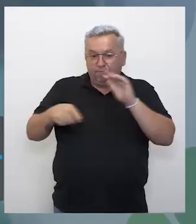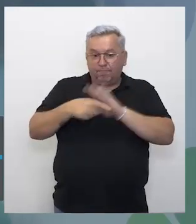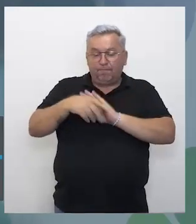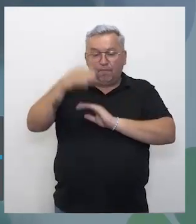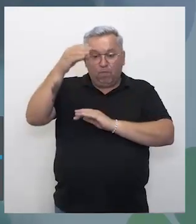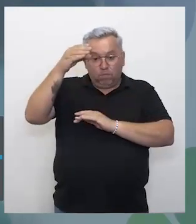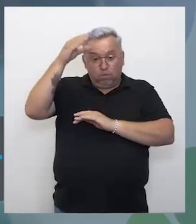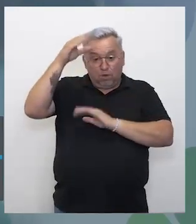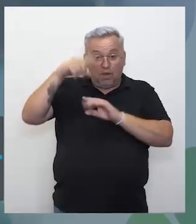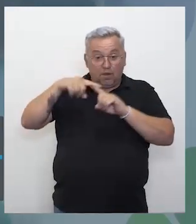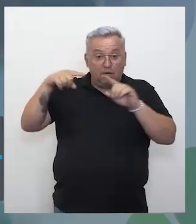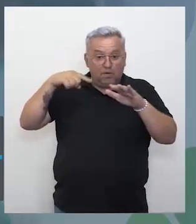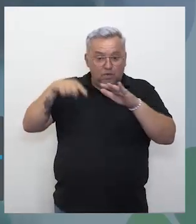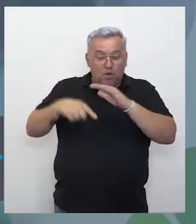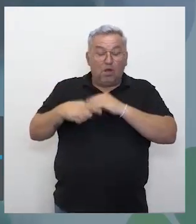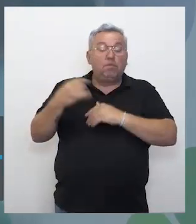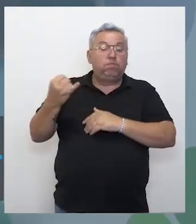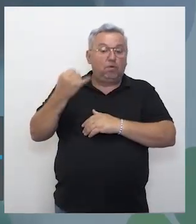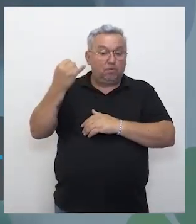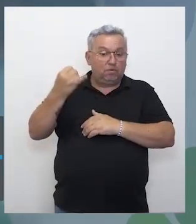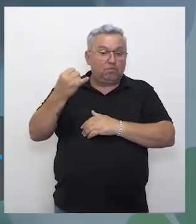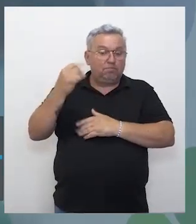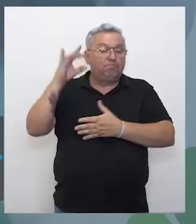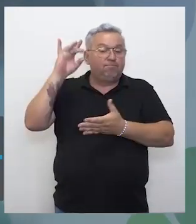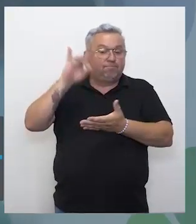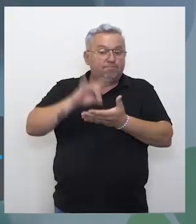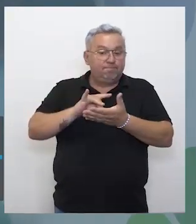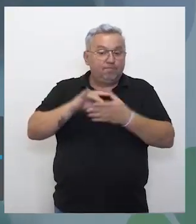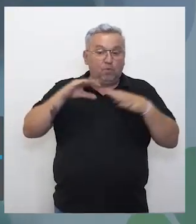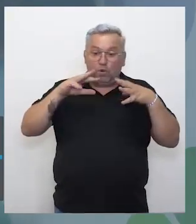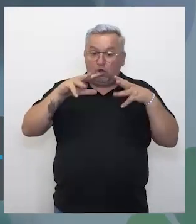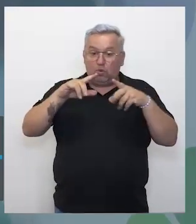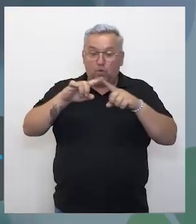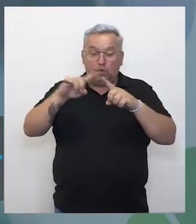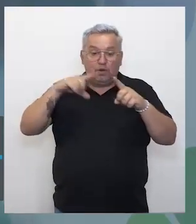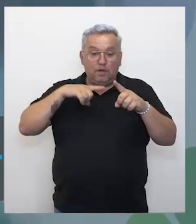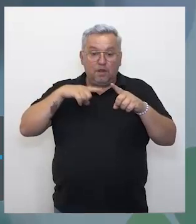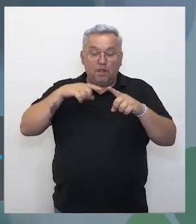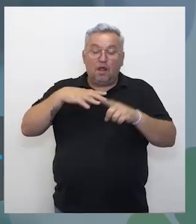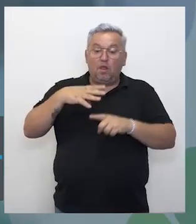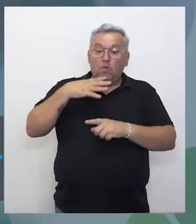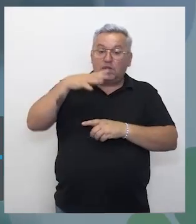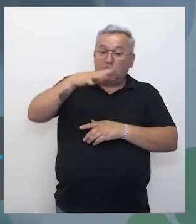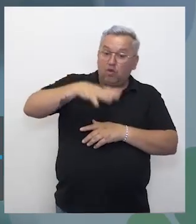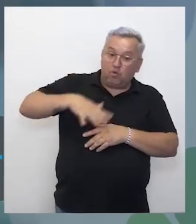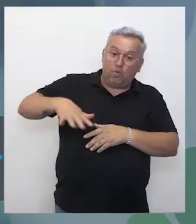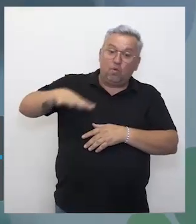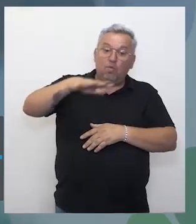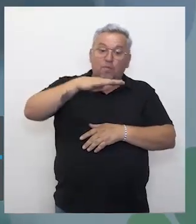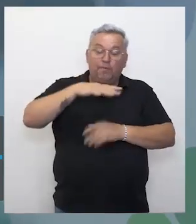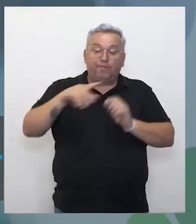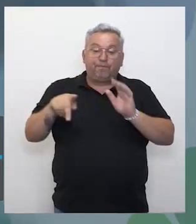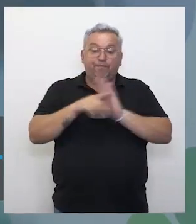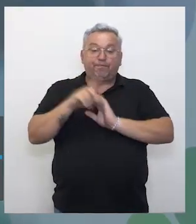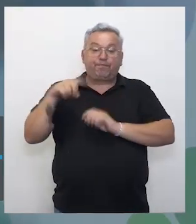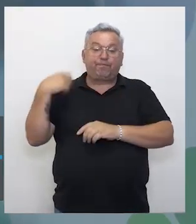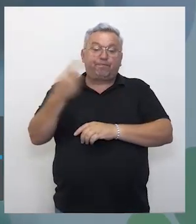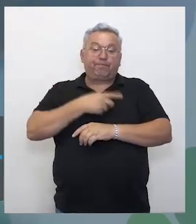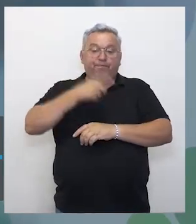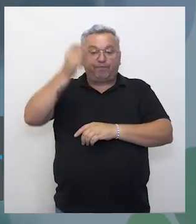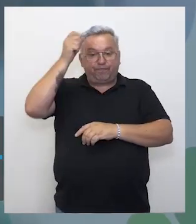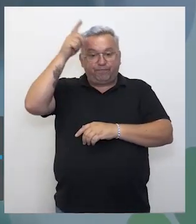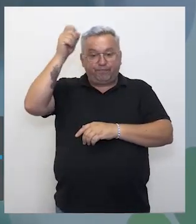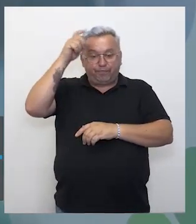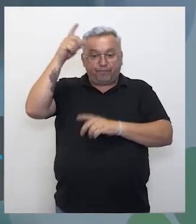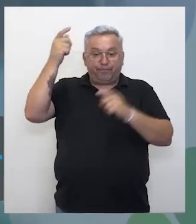é profundamente válido. A questão é que nem tudo que está no senso comum, né, e que faz parte da nossa cultura